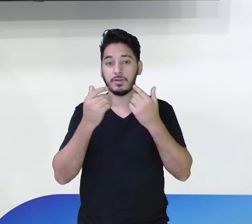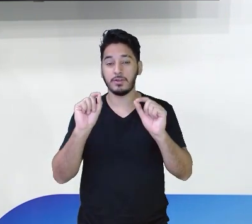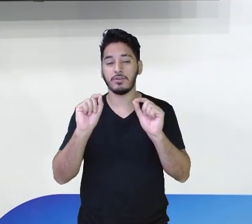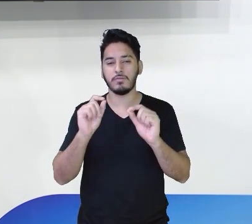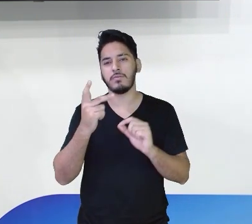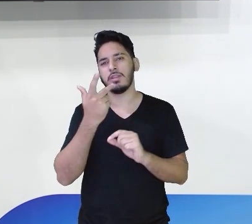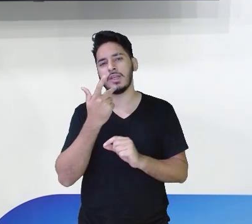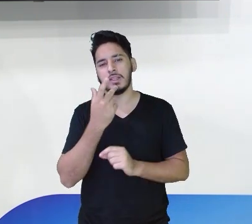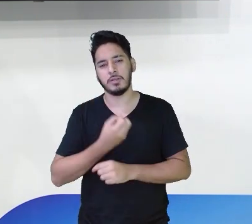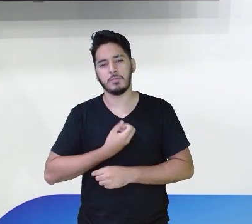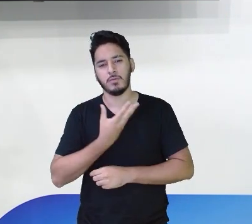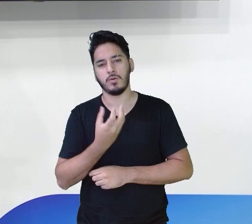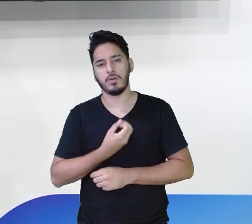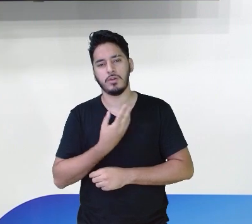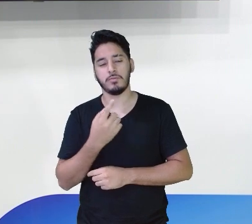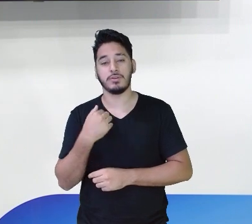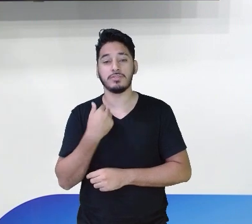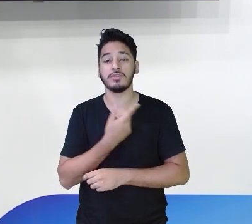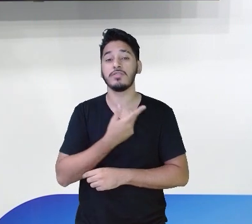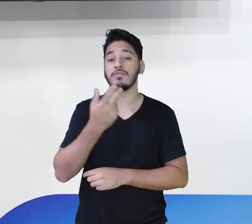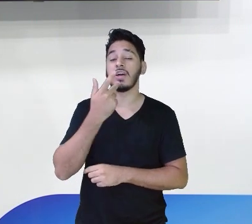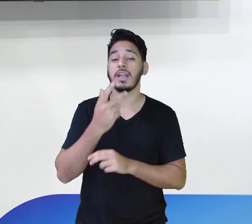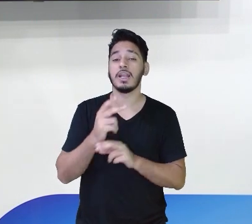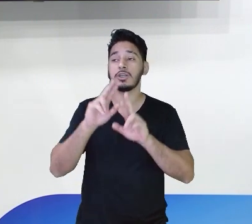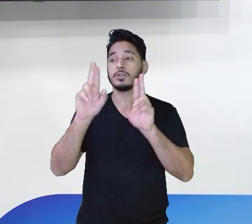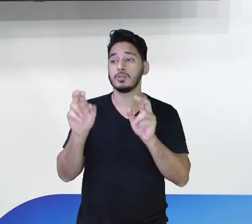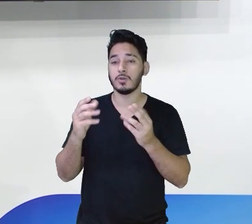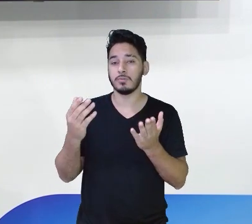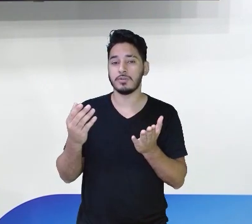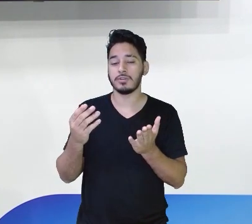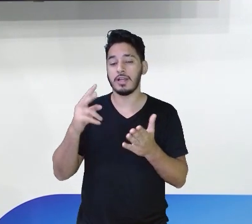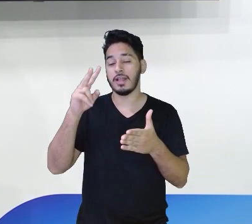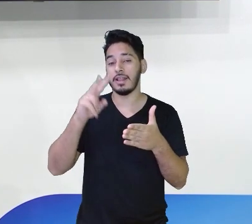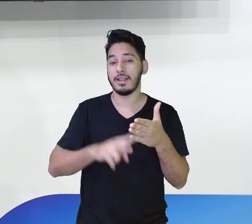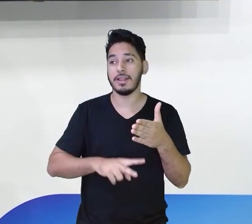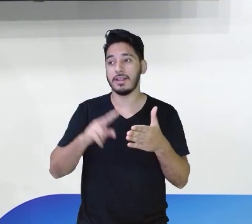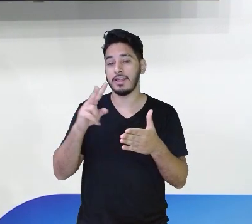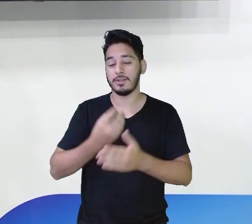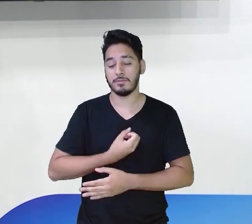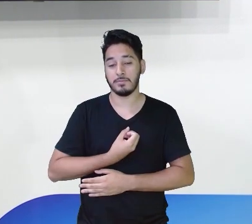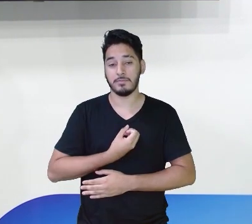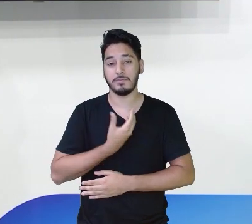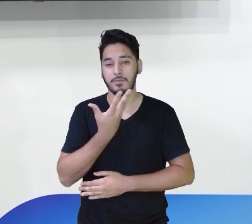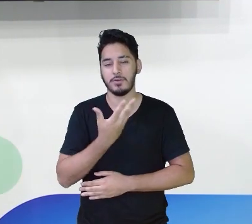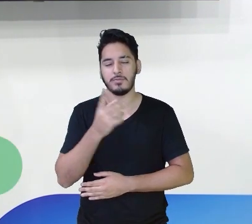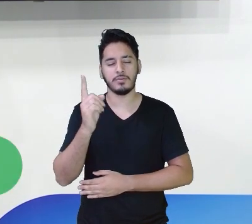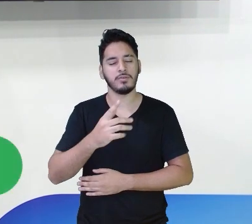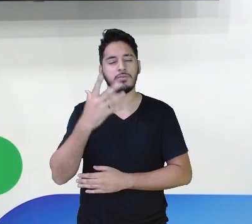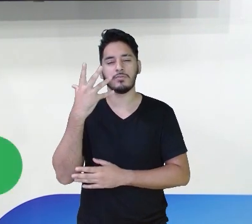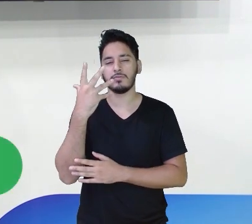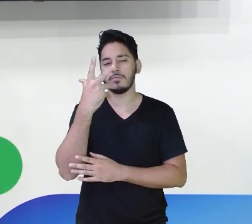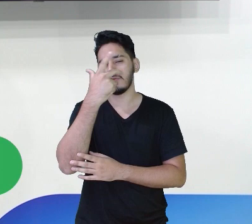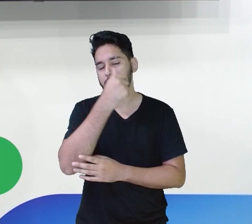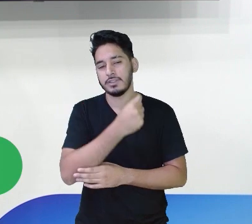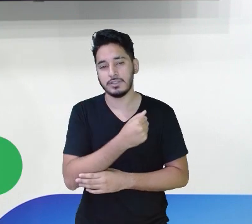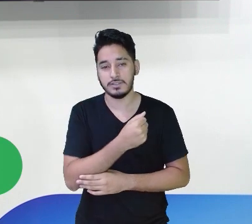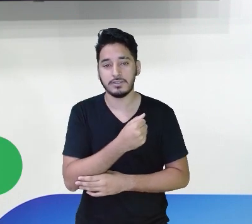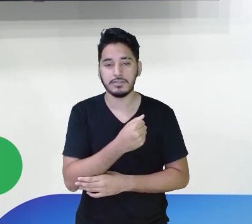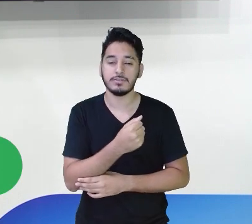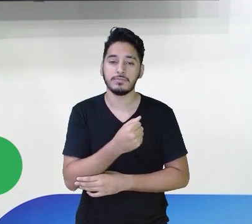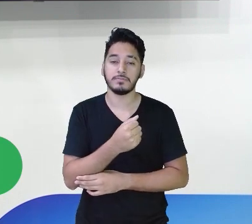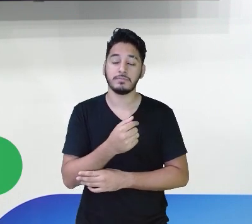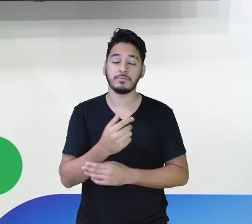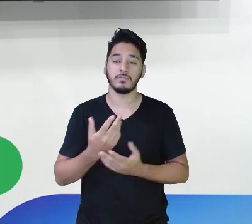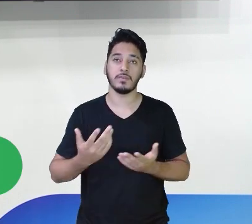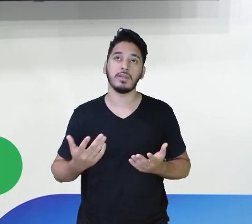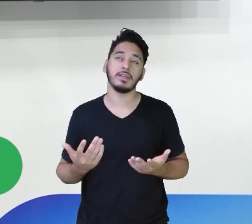falar sobre poema, a gente introduzir o assunto lendo um poema. É um poema muito bonito, certo? Eu